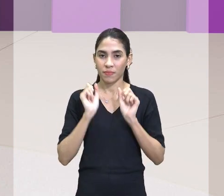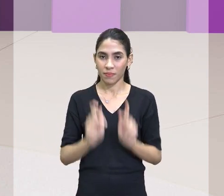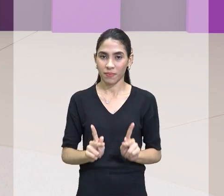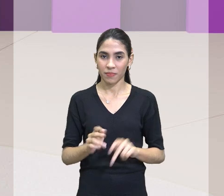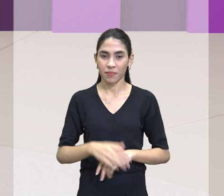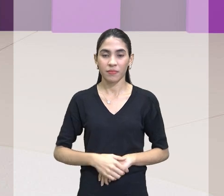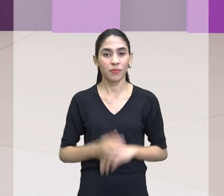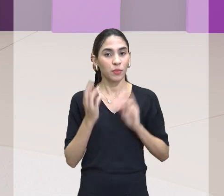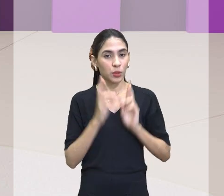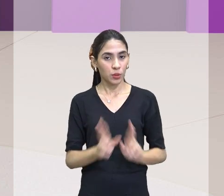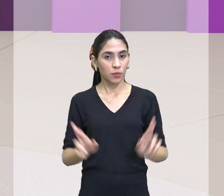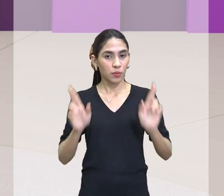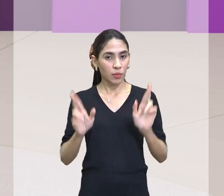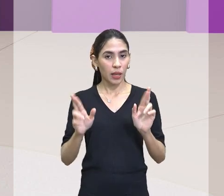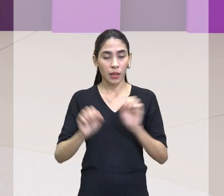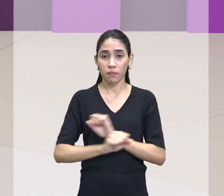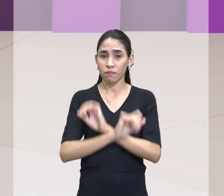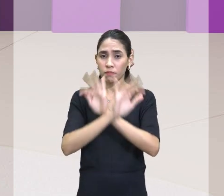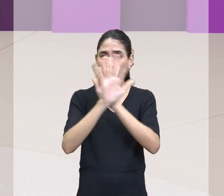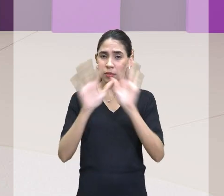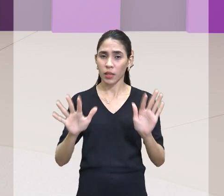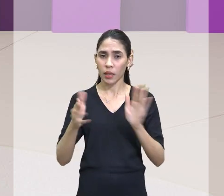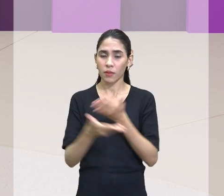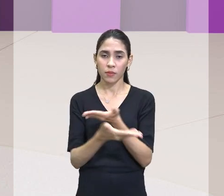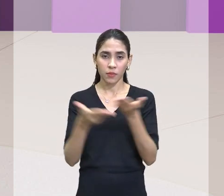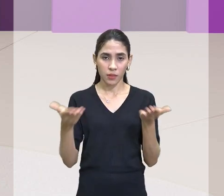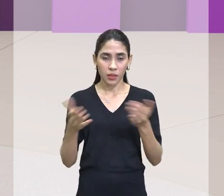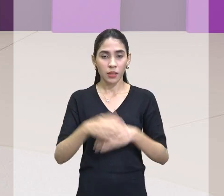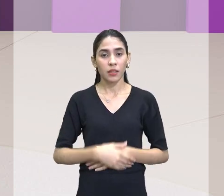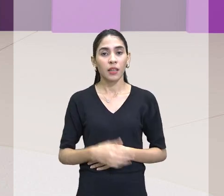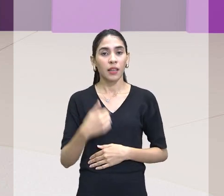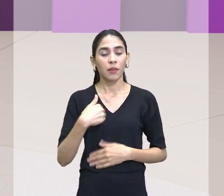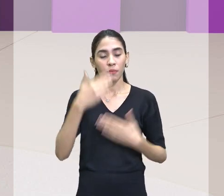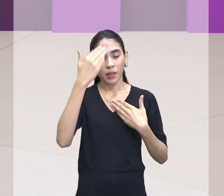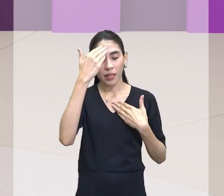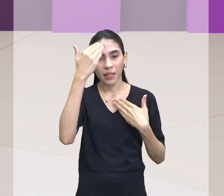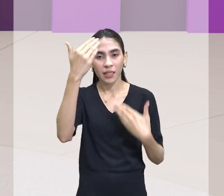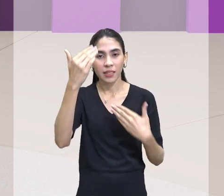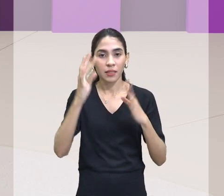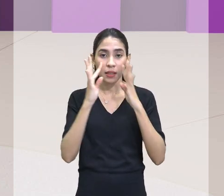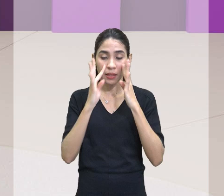ok? Espero que tenha ficado claro para todos vocês. Eu agradeço